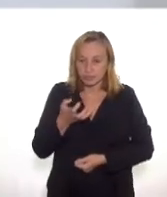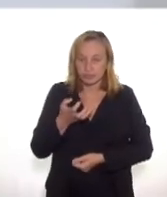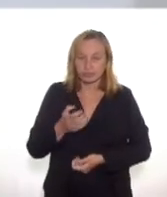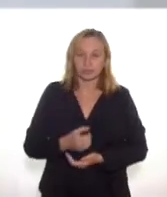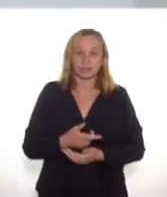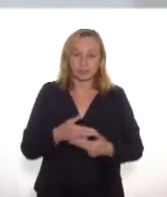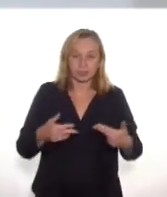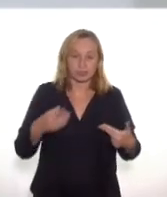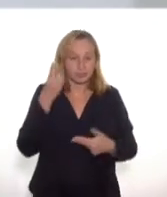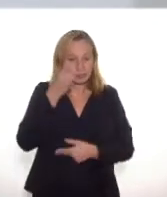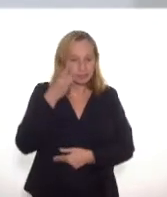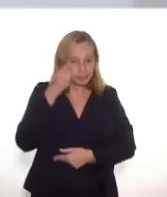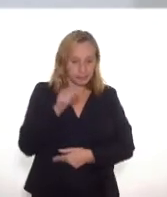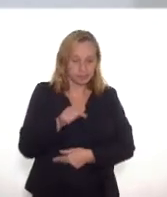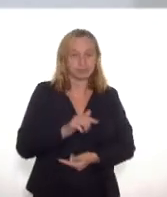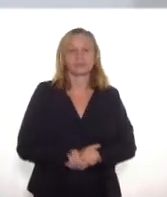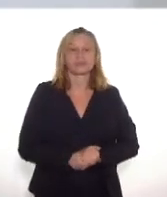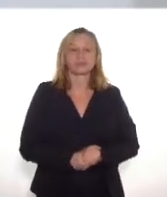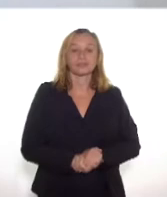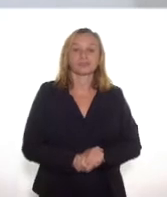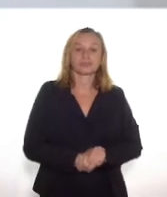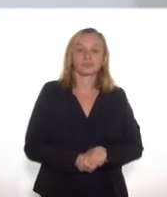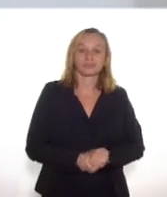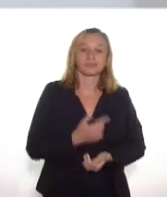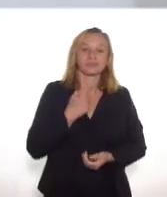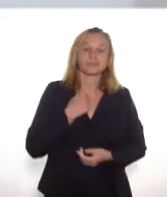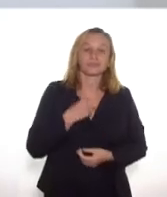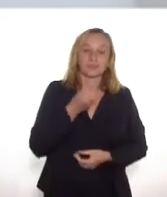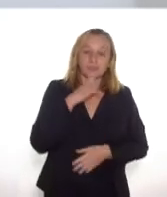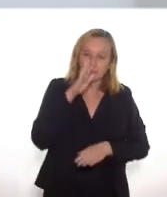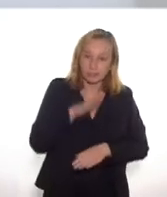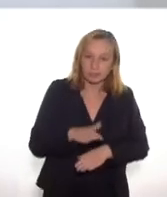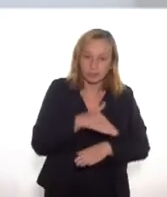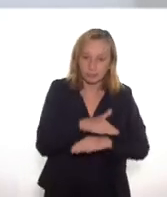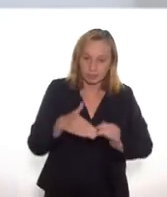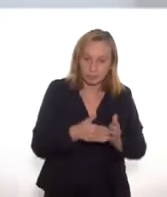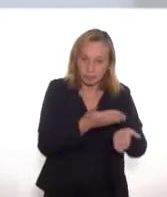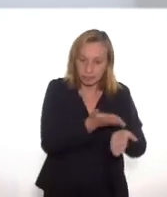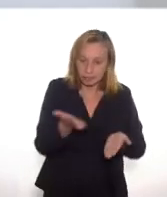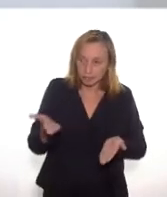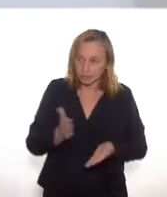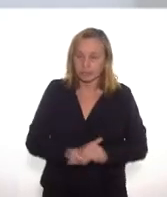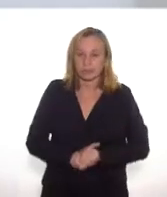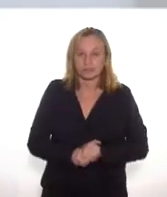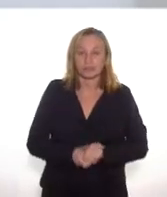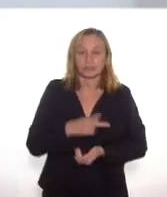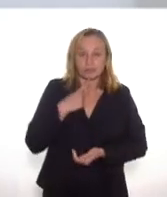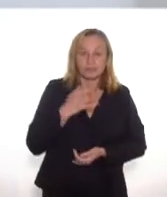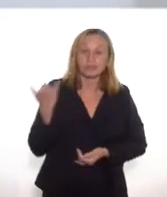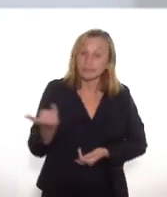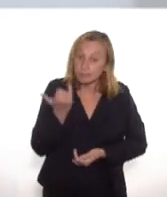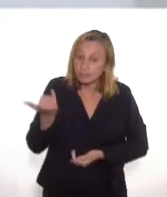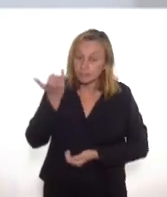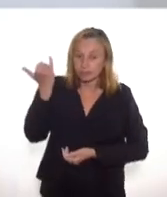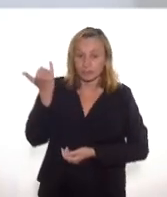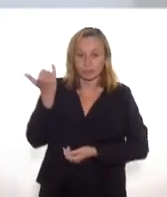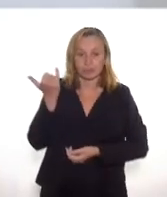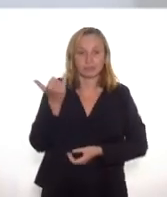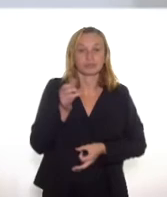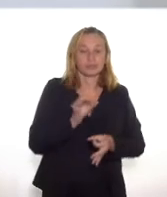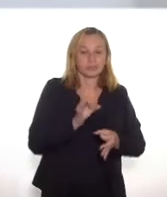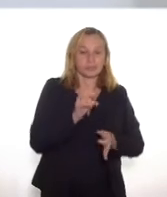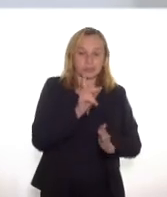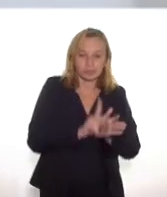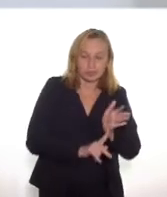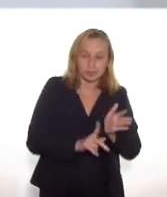deputados aqui, eu queria desejar boa tarde a todas e a todos. dizer da importância do plano que nós votamos